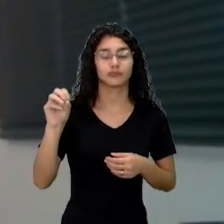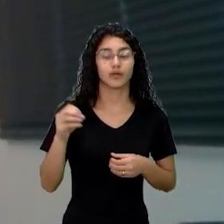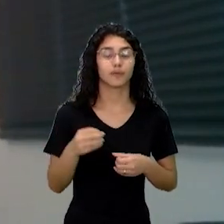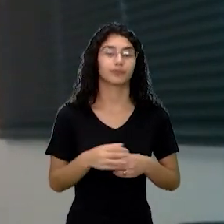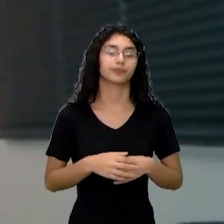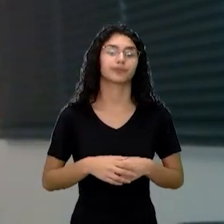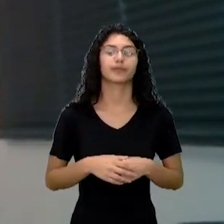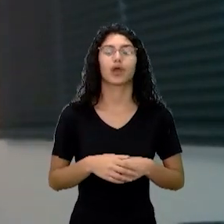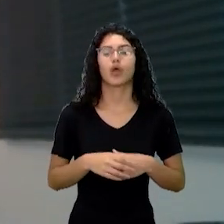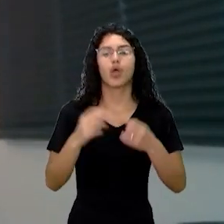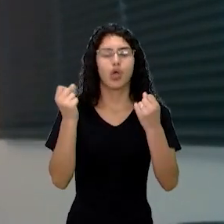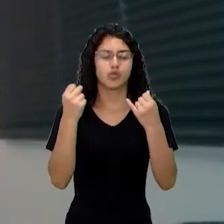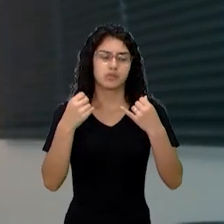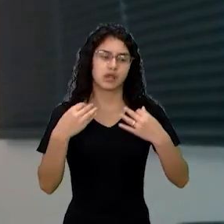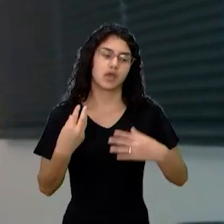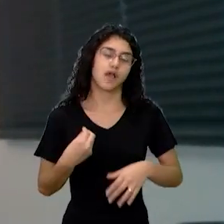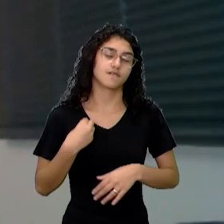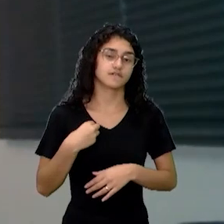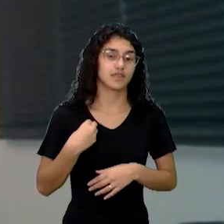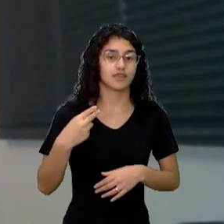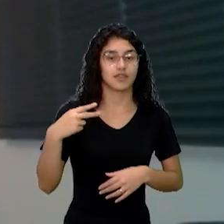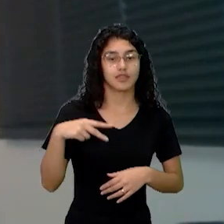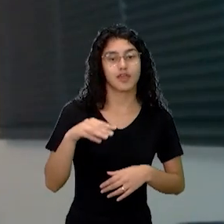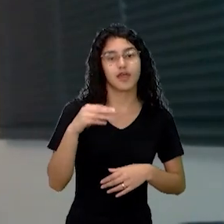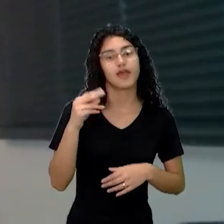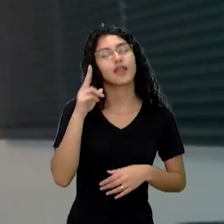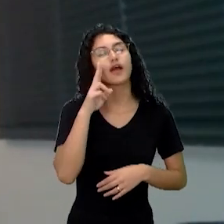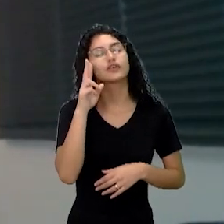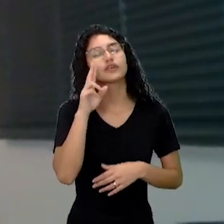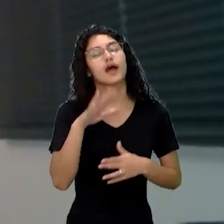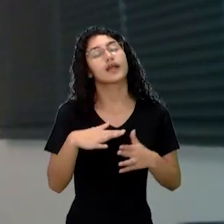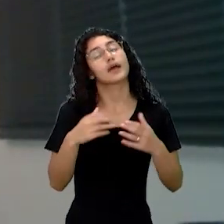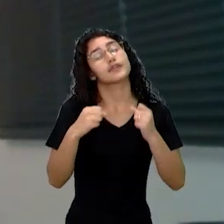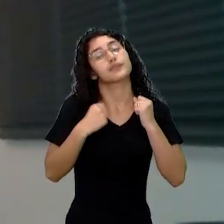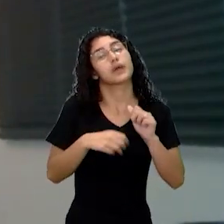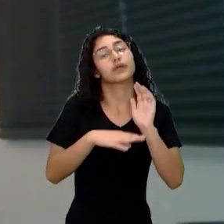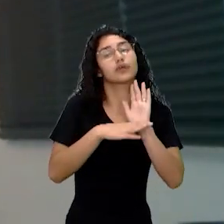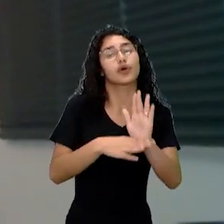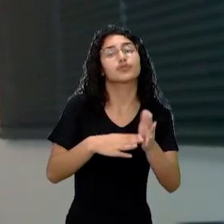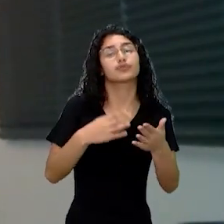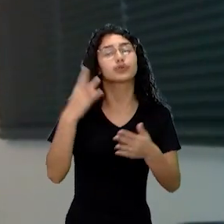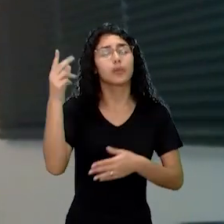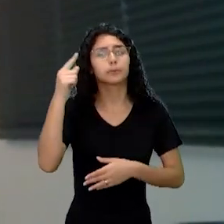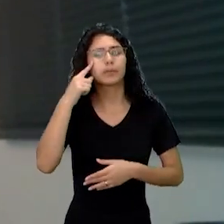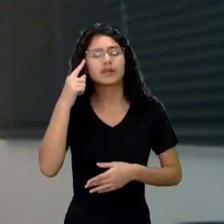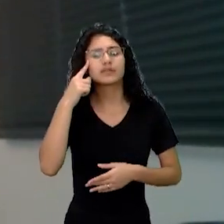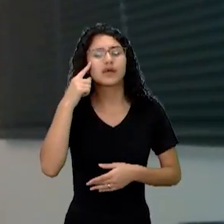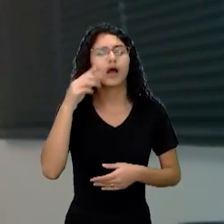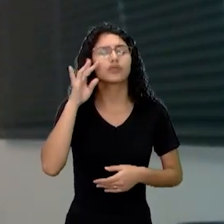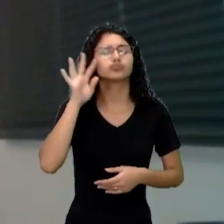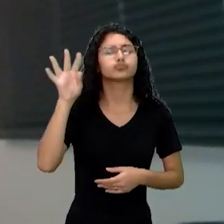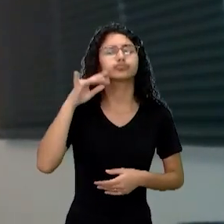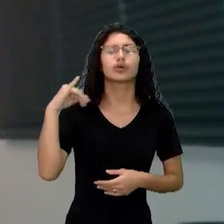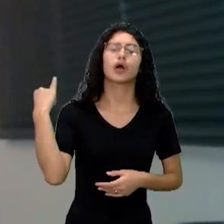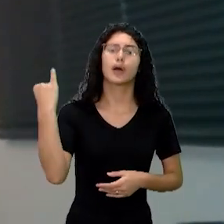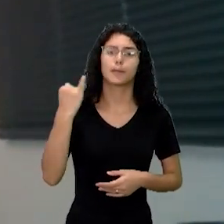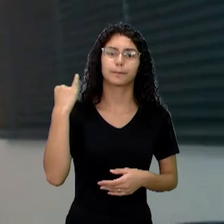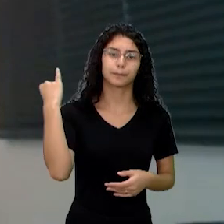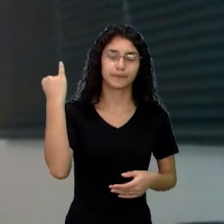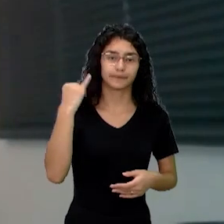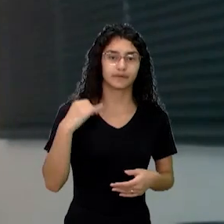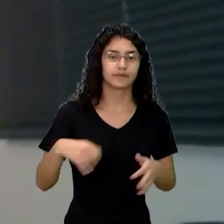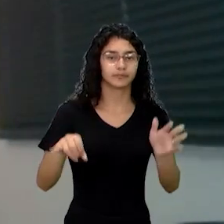apresentar e contar um pouquinho da história dele, e espero que contribua aí para o processo de reflexão de vocês com relação à importância